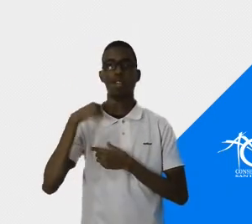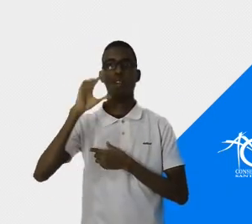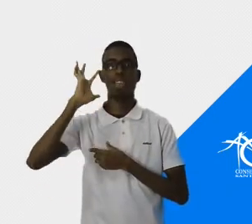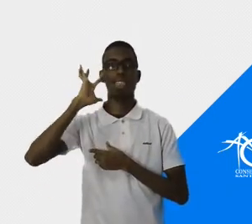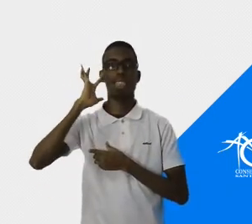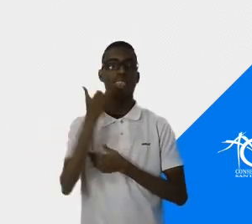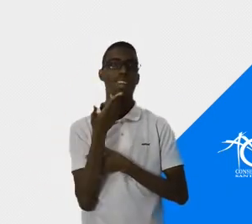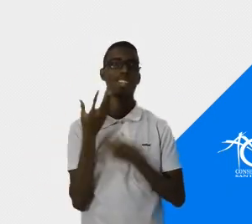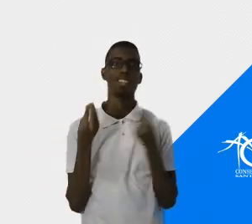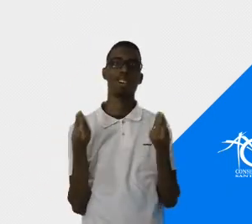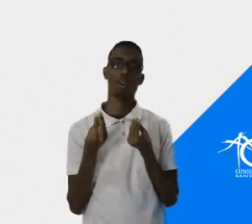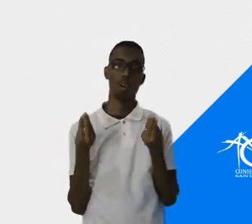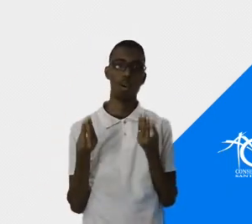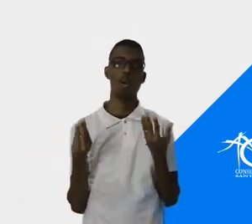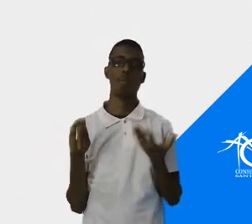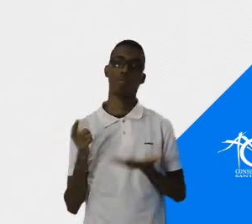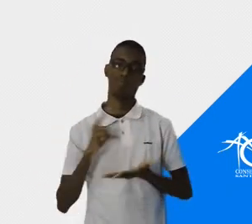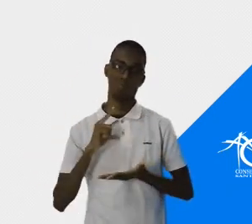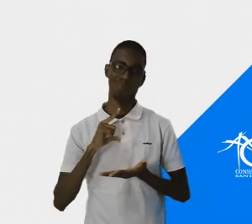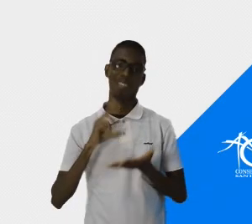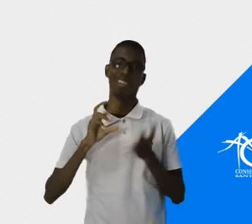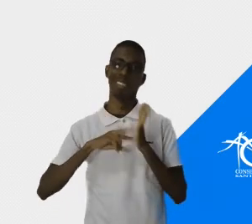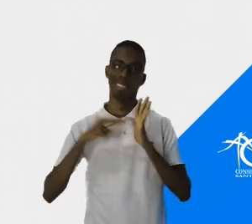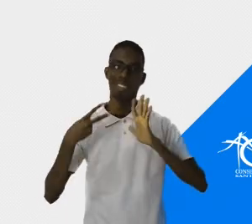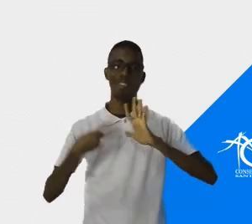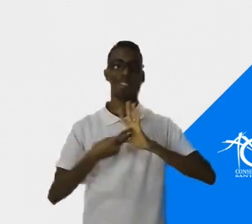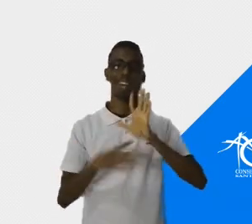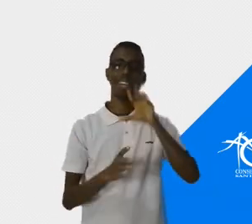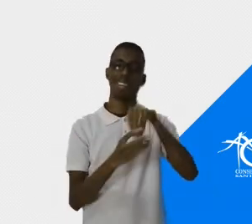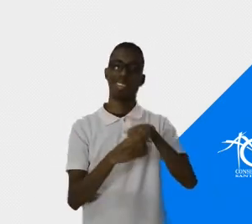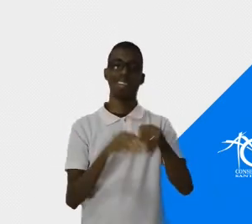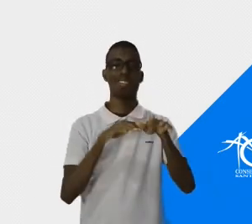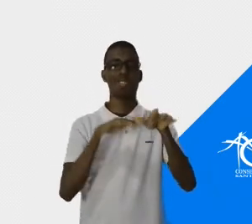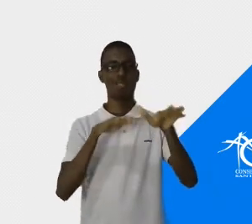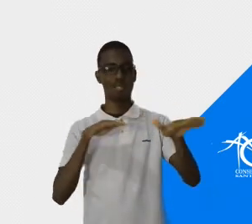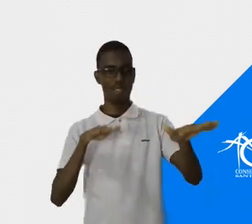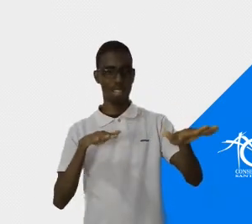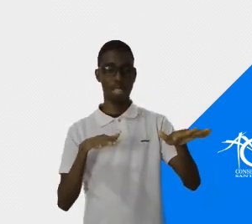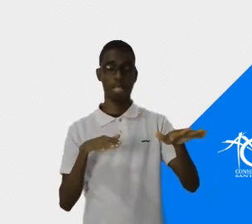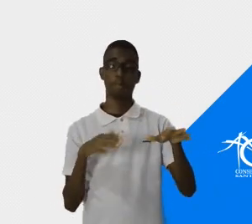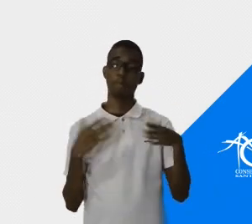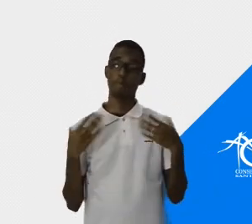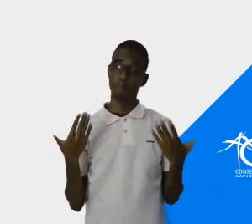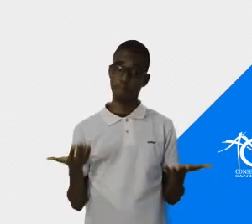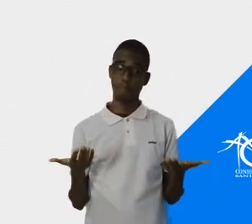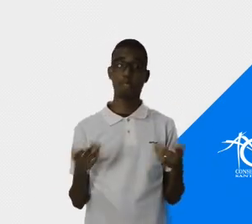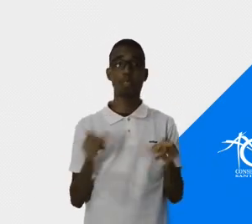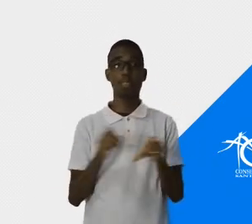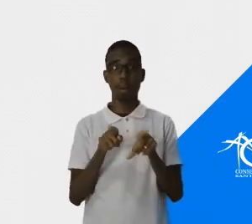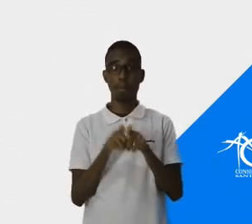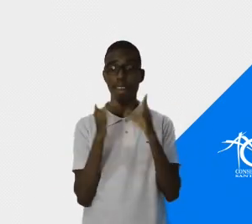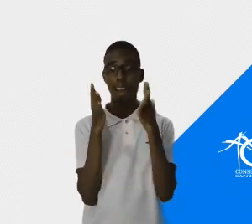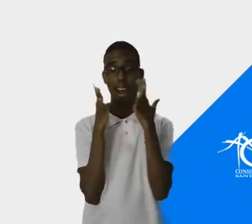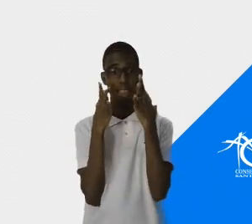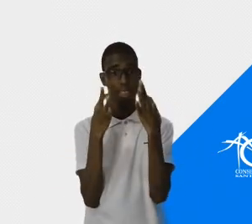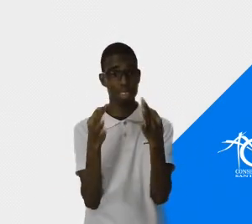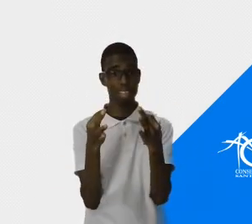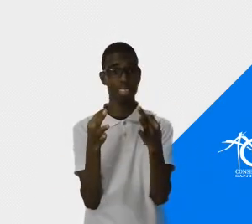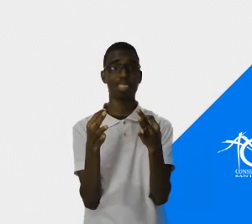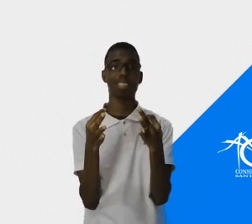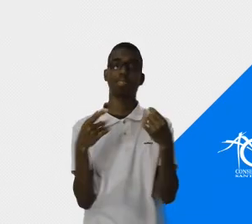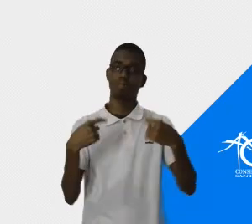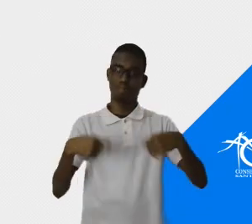psicofisiológico, deve ser verificado no sistema trânsito. Então, o evento atenção, a atenção concentrada é um evento psicológico,